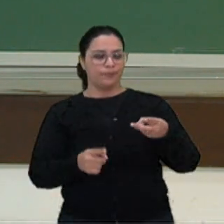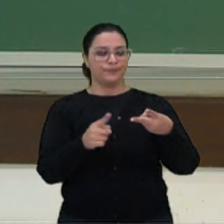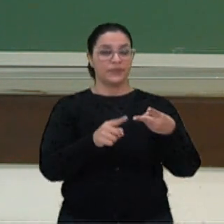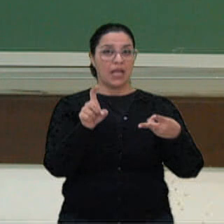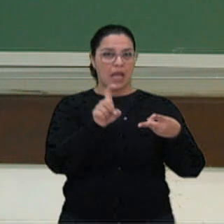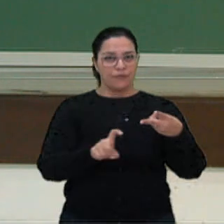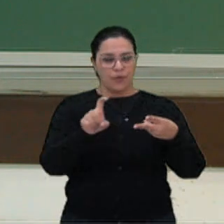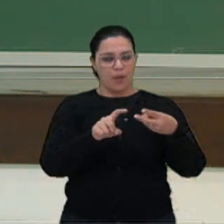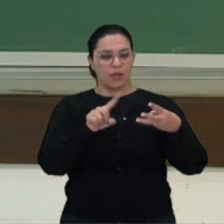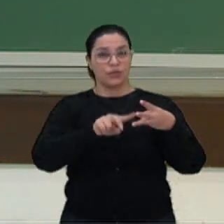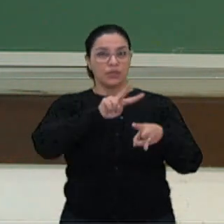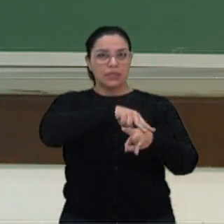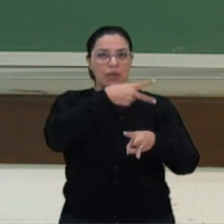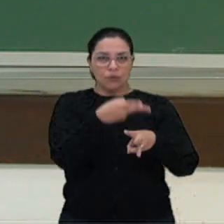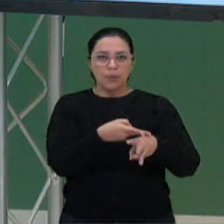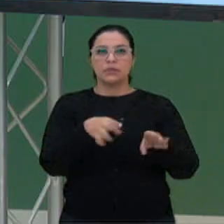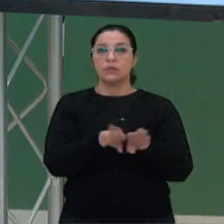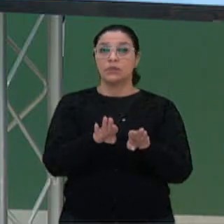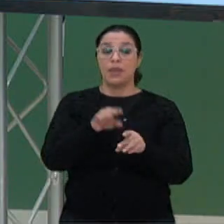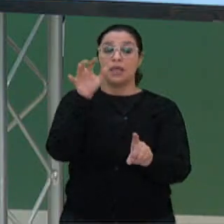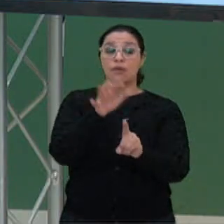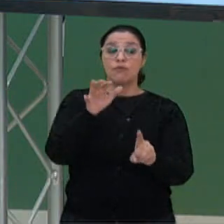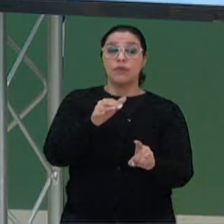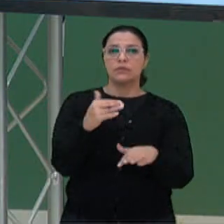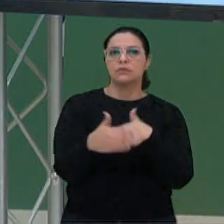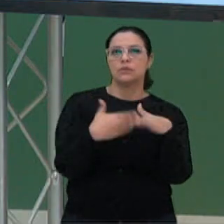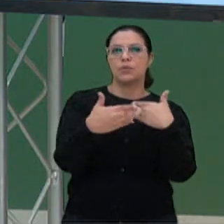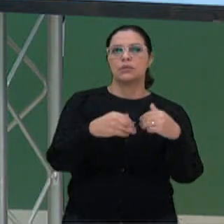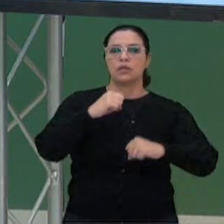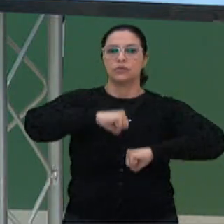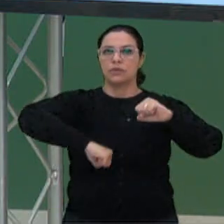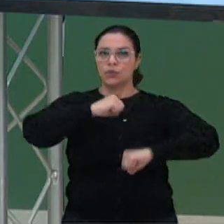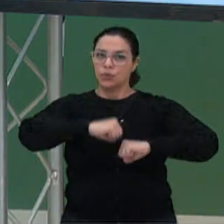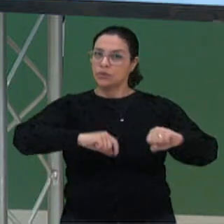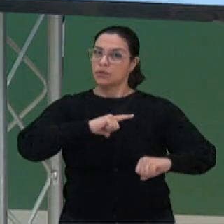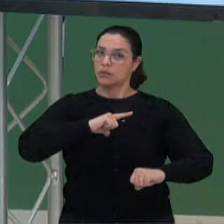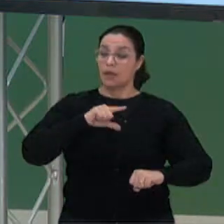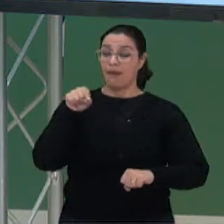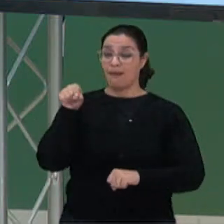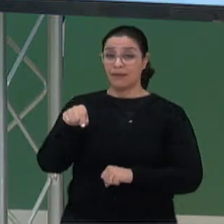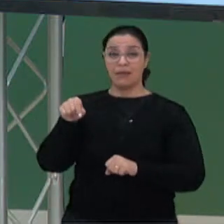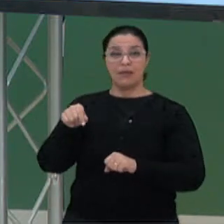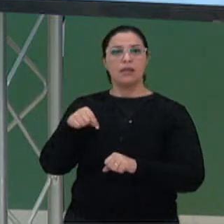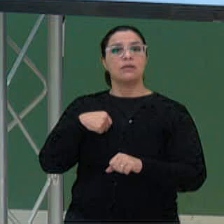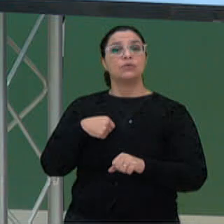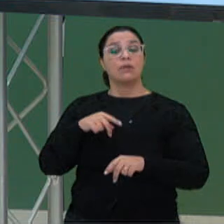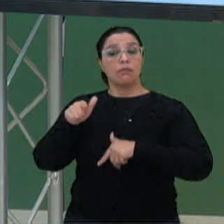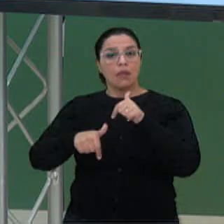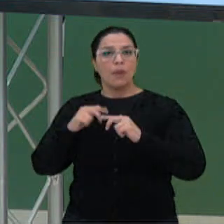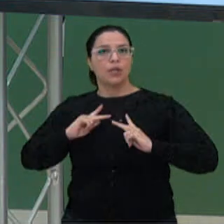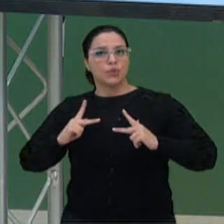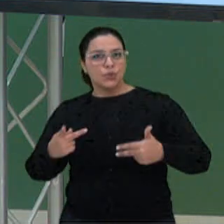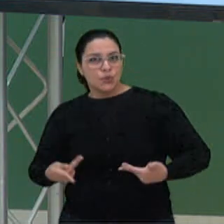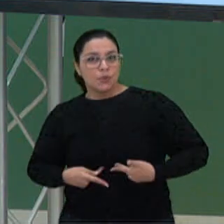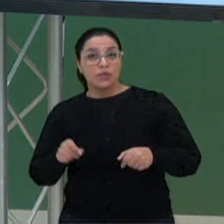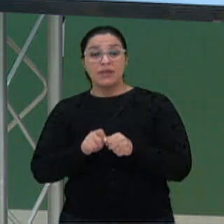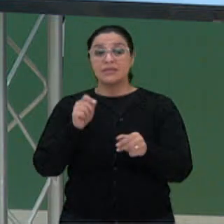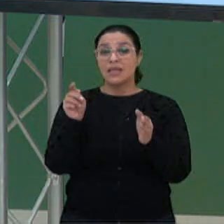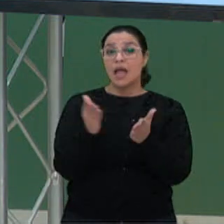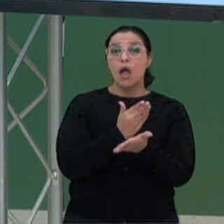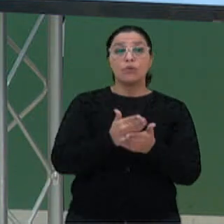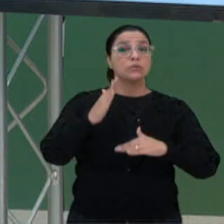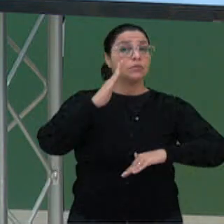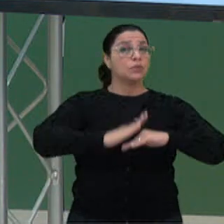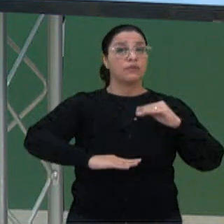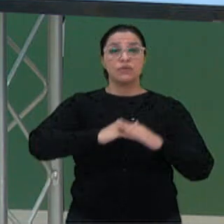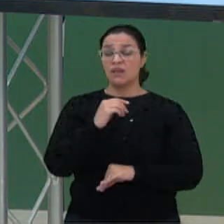a automação vão influenciar nos processos de fabricação, nas atividades humanas, fazem com que algumas profissões